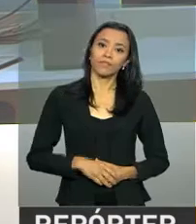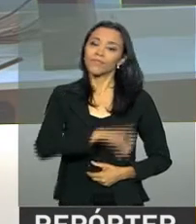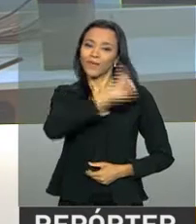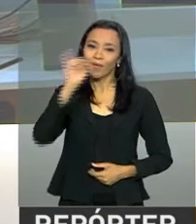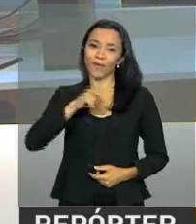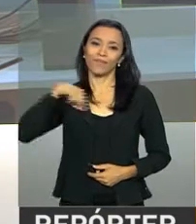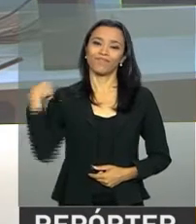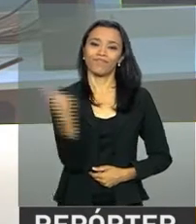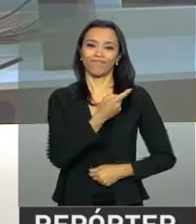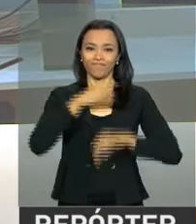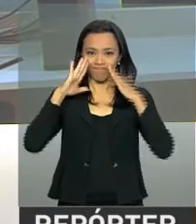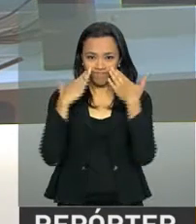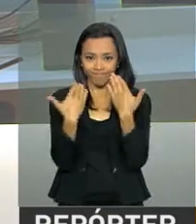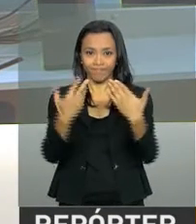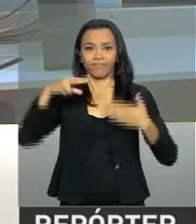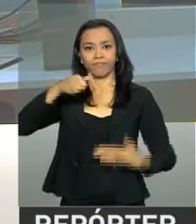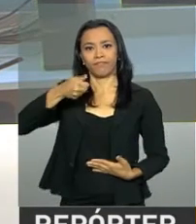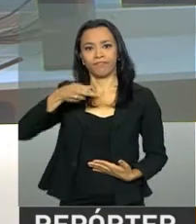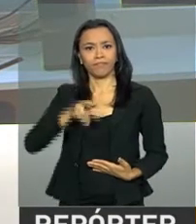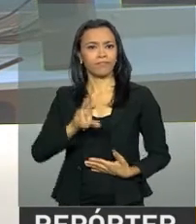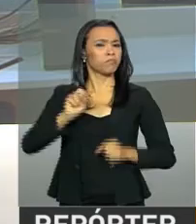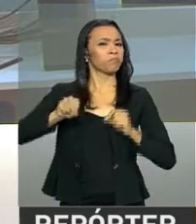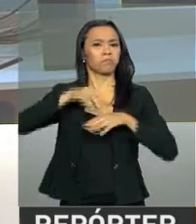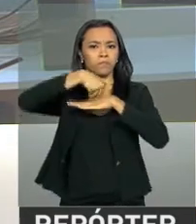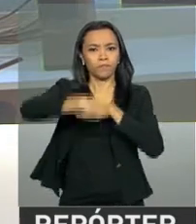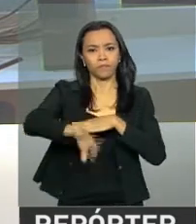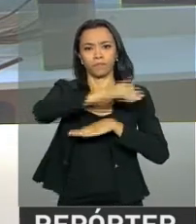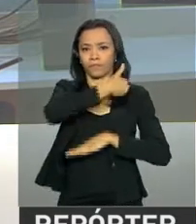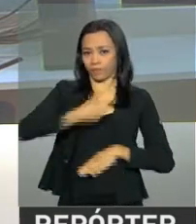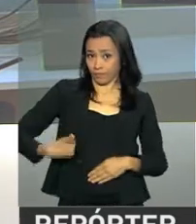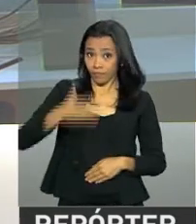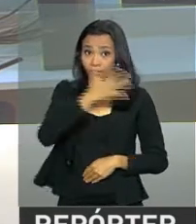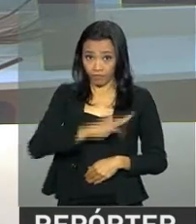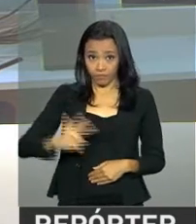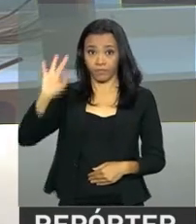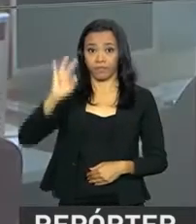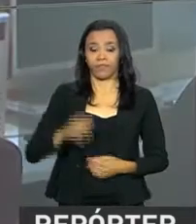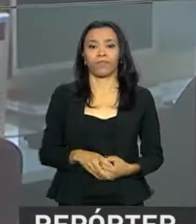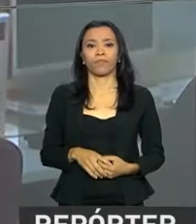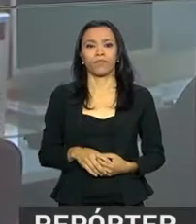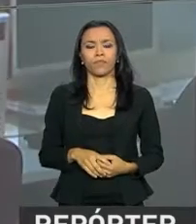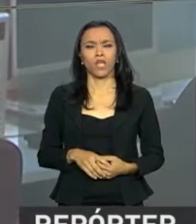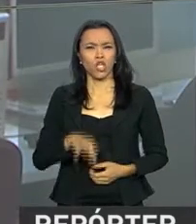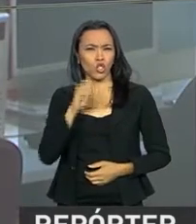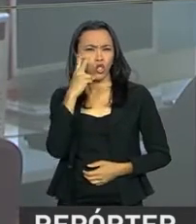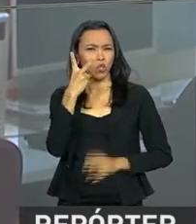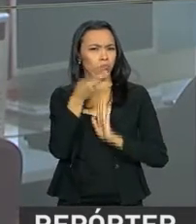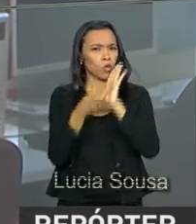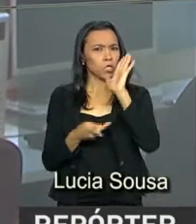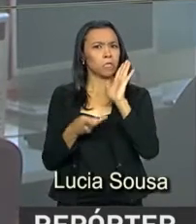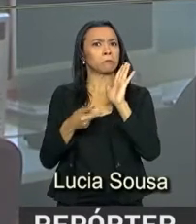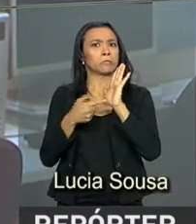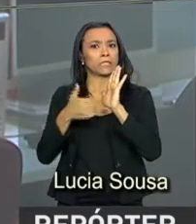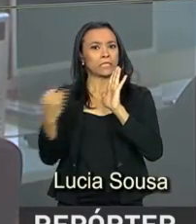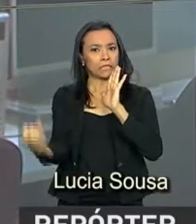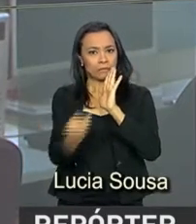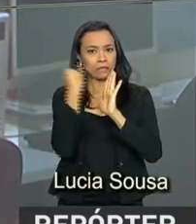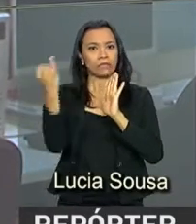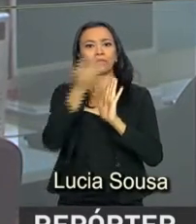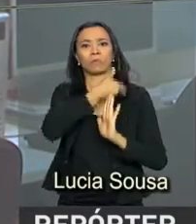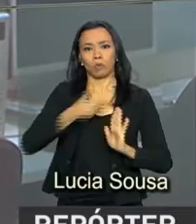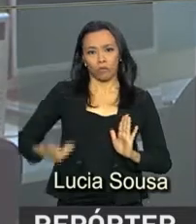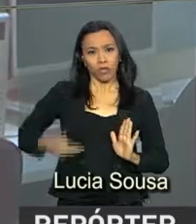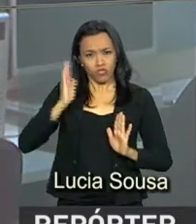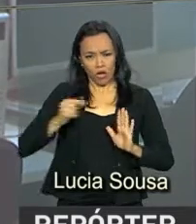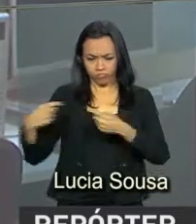Olá, estamos de volta com o repórter NBR e as notícias do governo federal. Dois projetos importantes para o governo